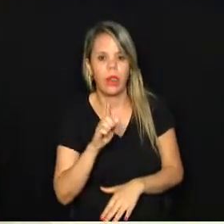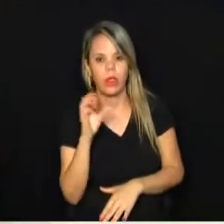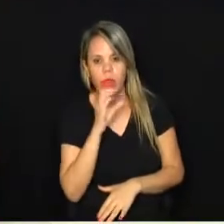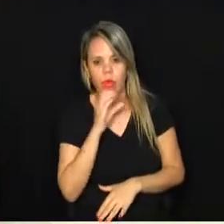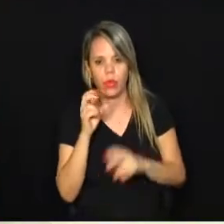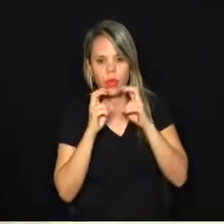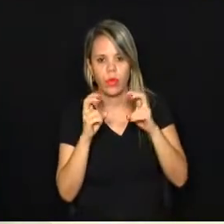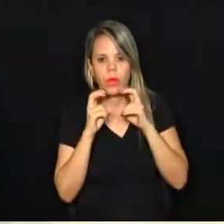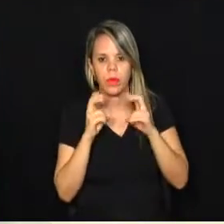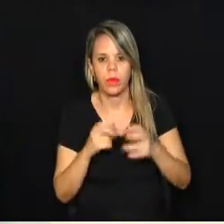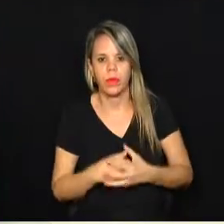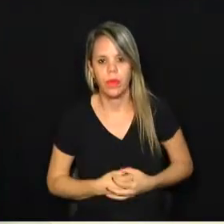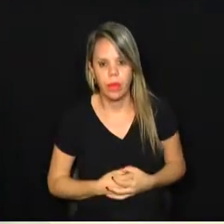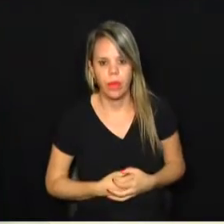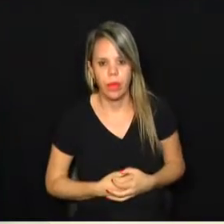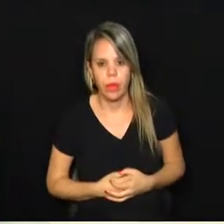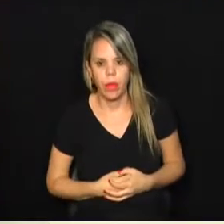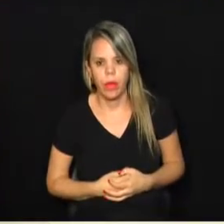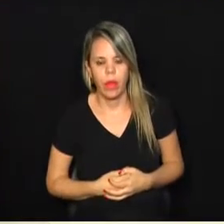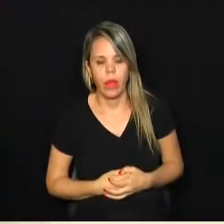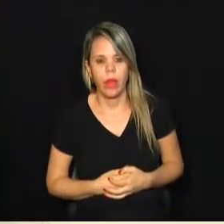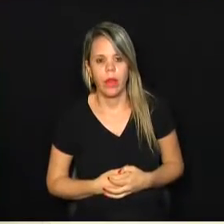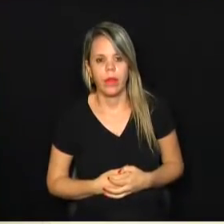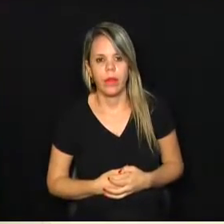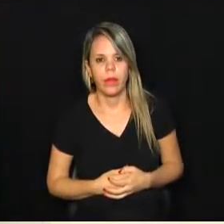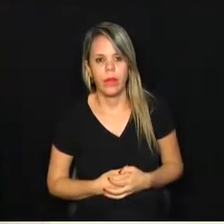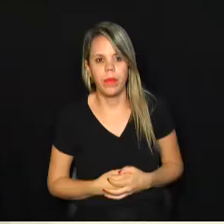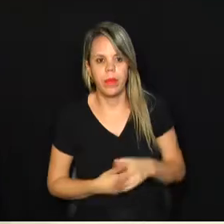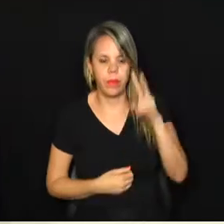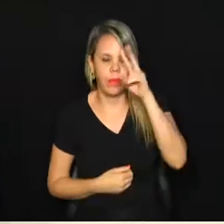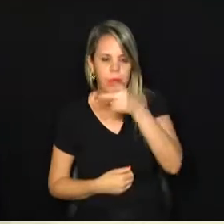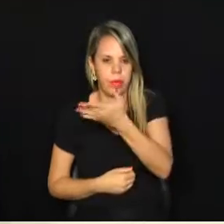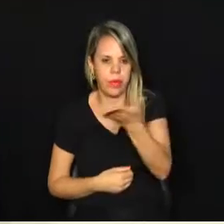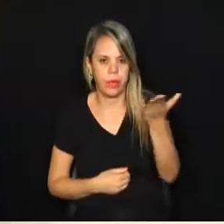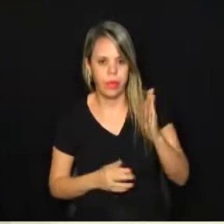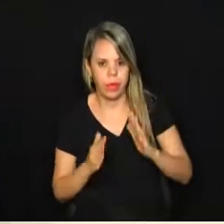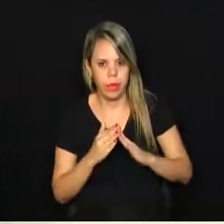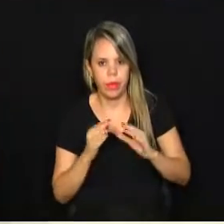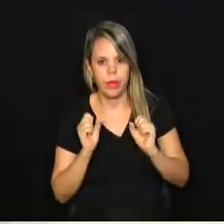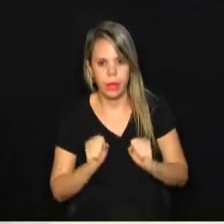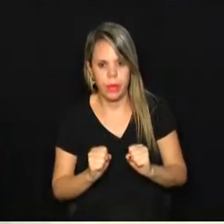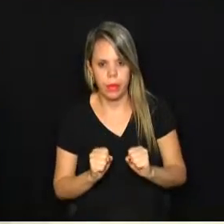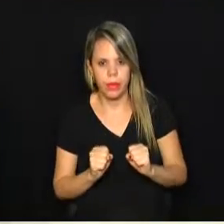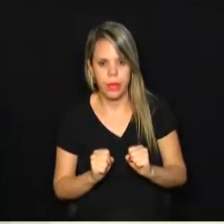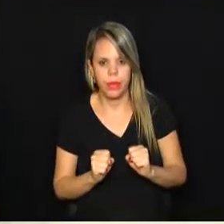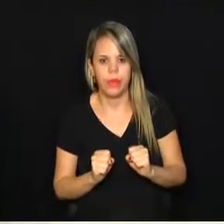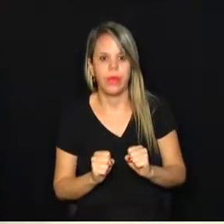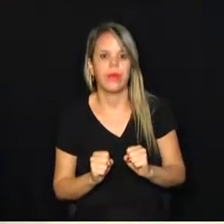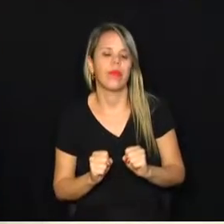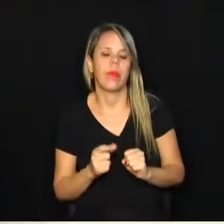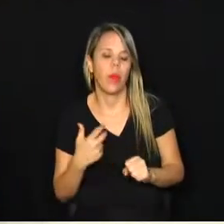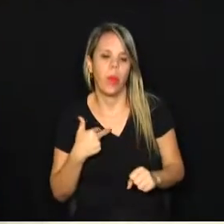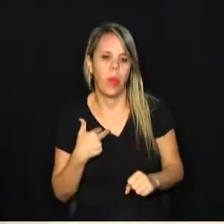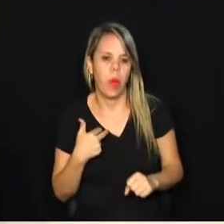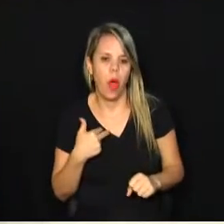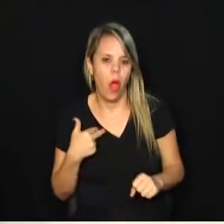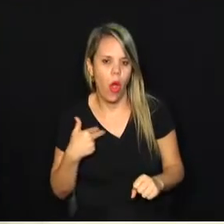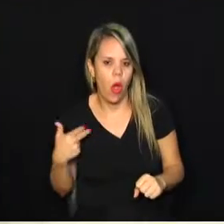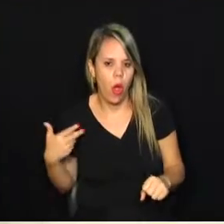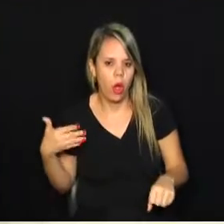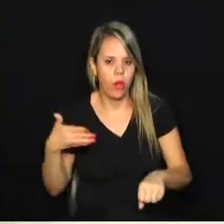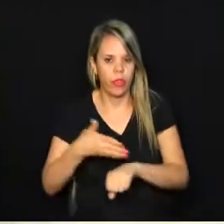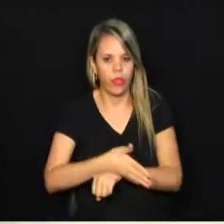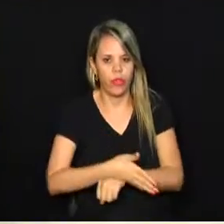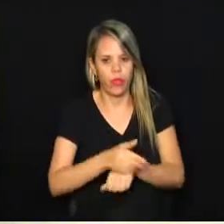urgência, emergência e hospitalar. Lembrando que você aí de casa ainda não está autorizada a vir até aqui com a gente no